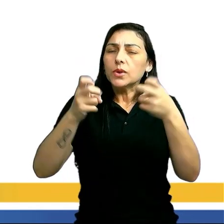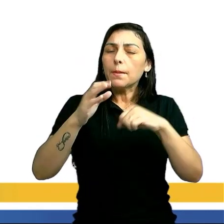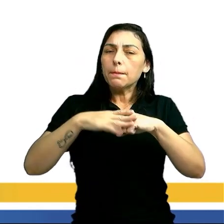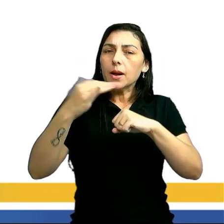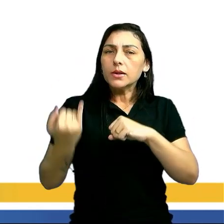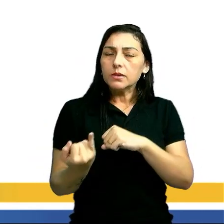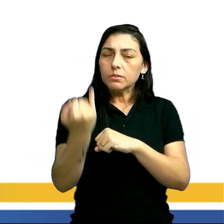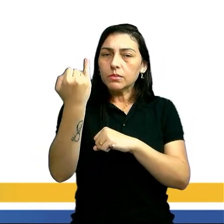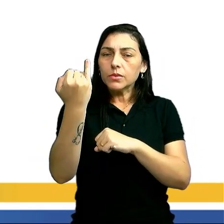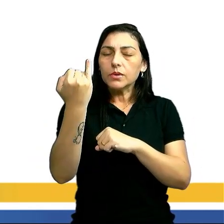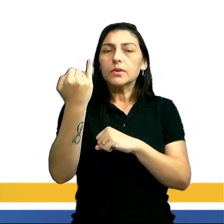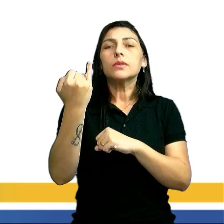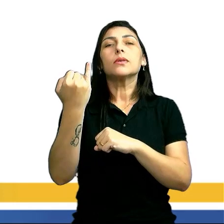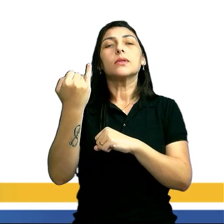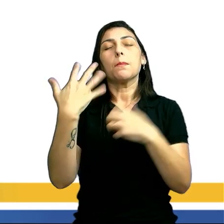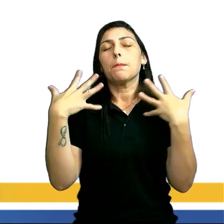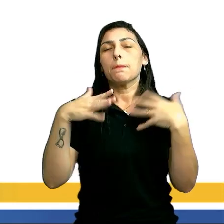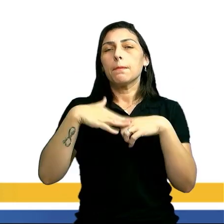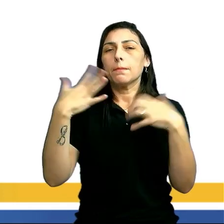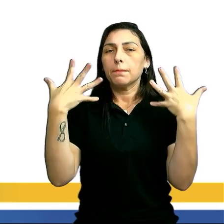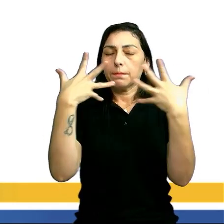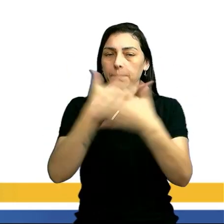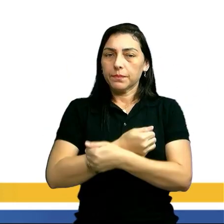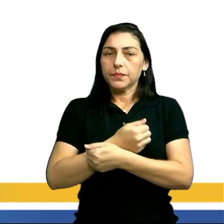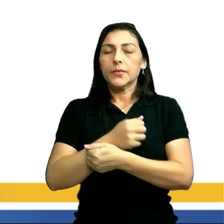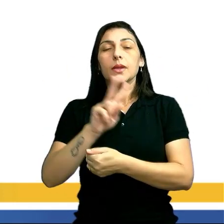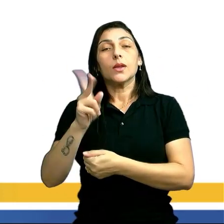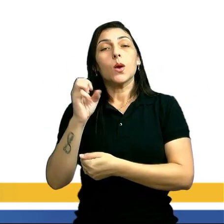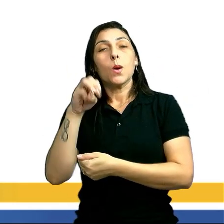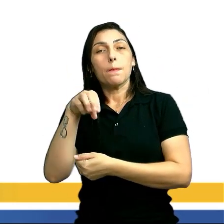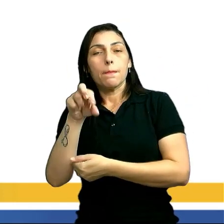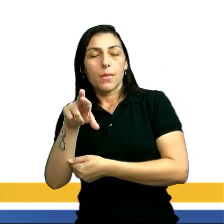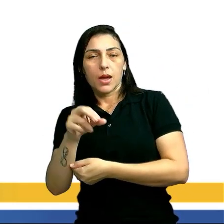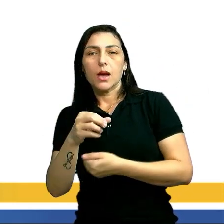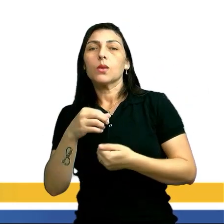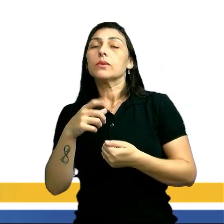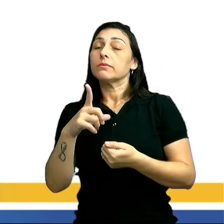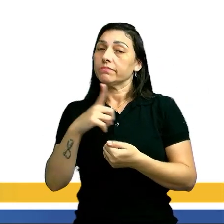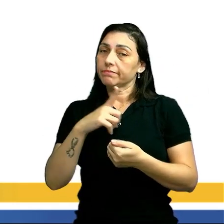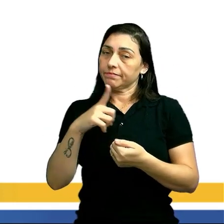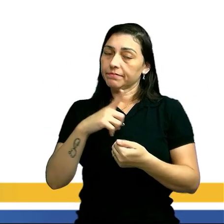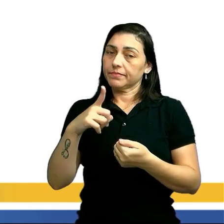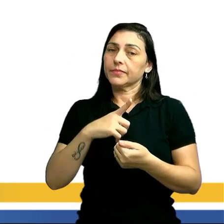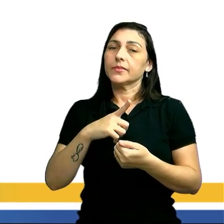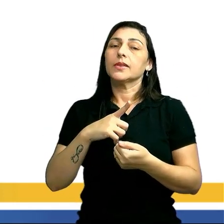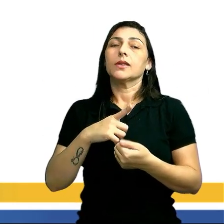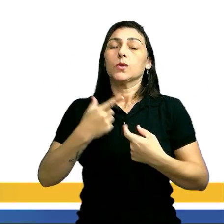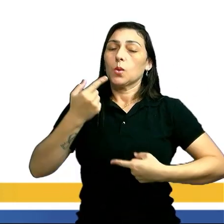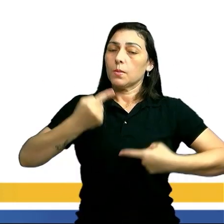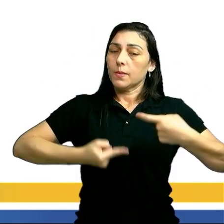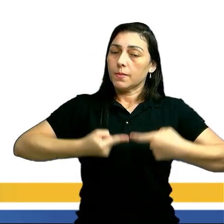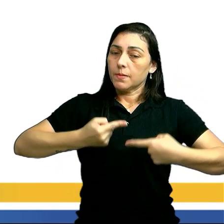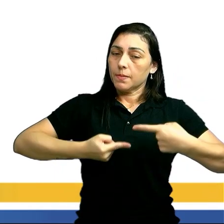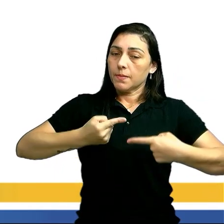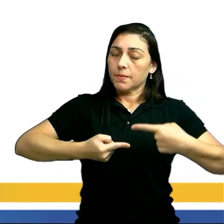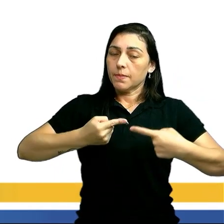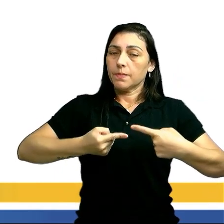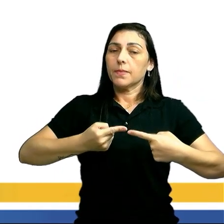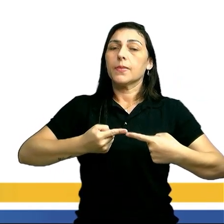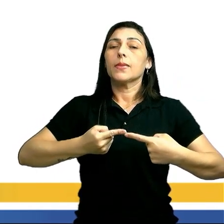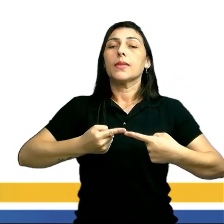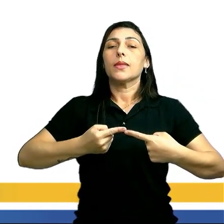mais importantes e mais belos que Homero pretende tratar, sobre as guerras, o comando